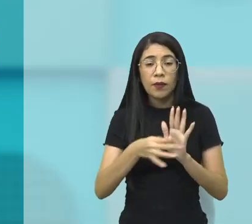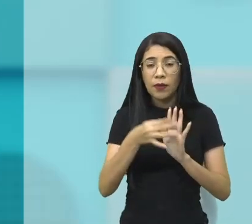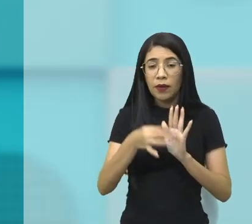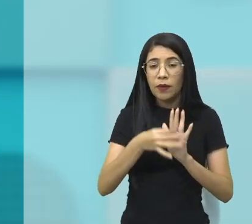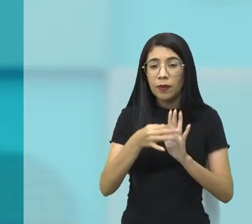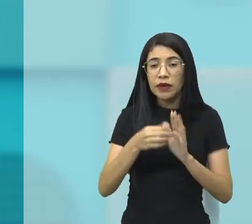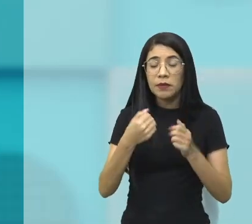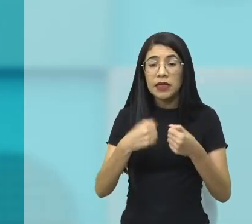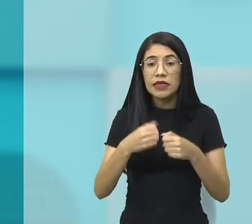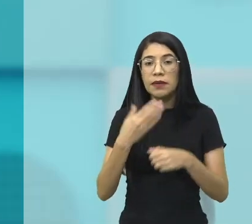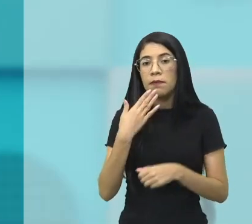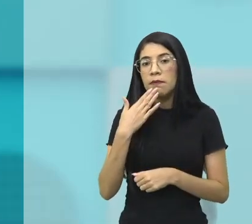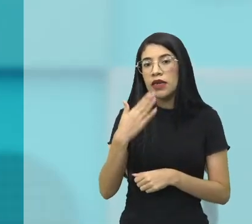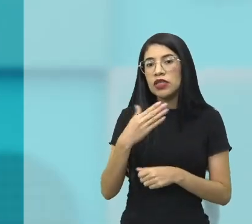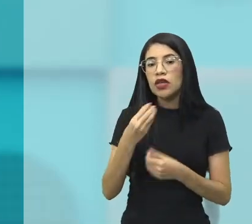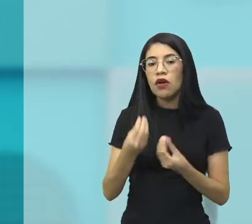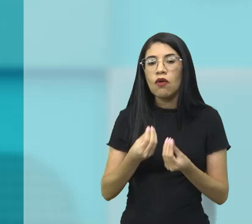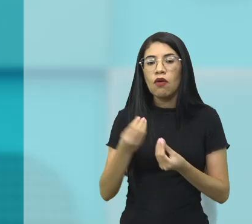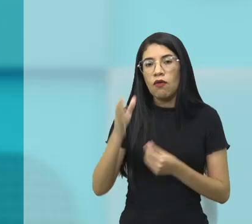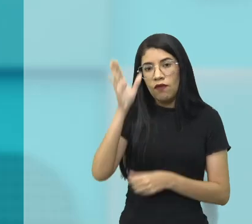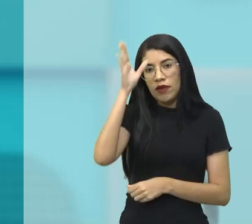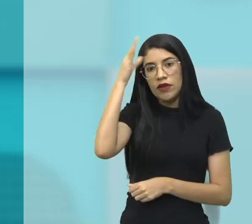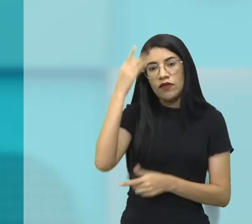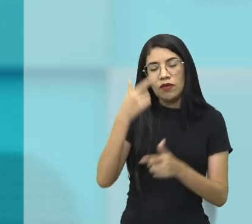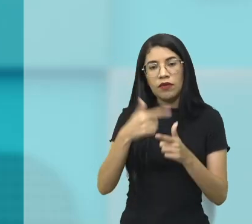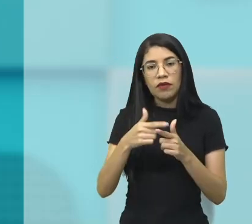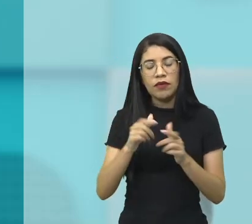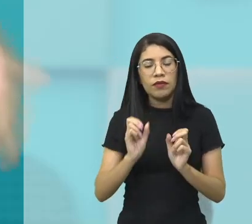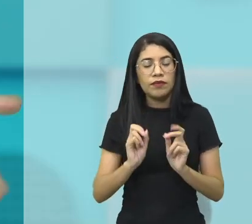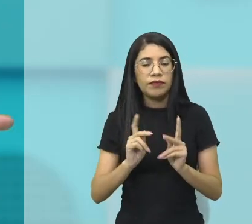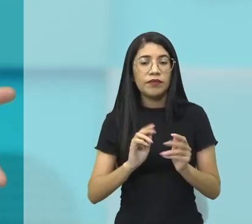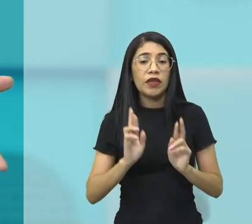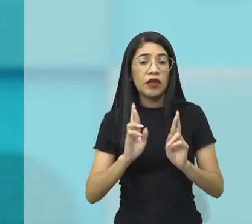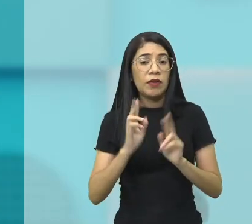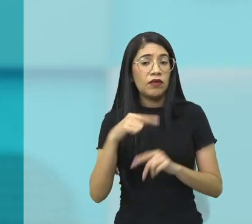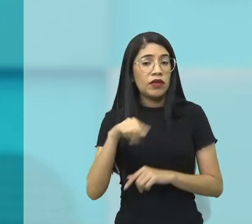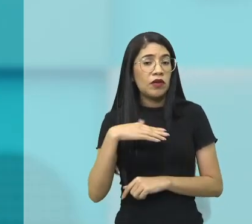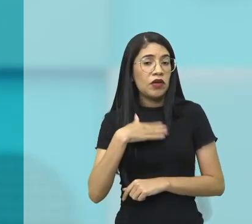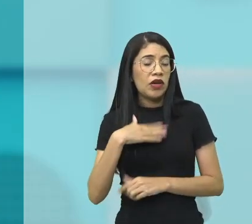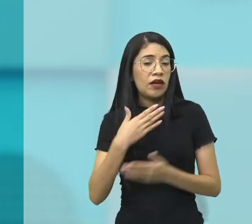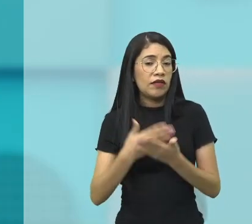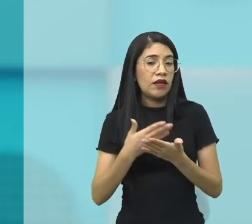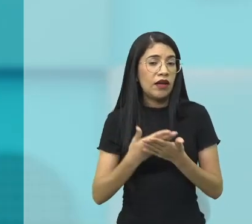principalmente, pedir a solução. Certo, gente? Eu espero que vocês tenham